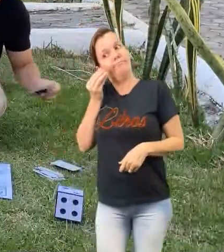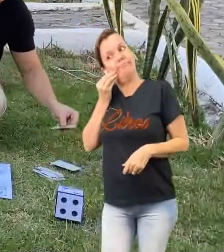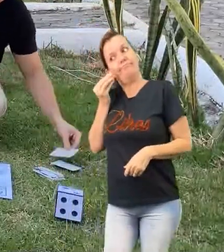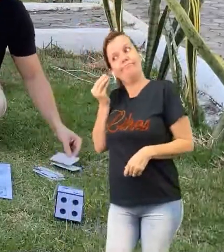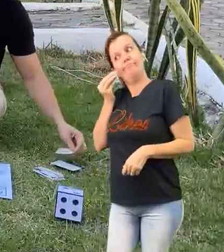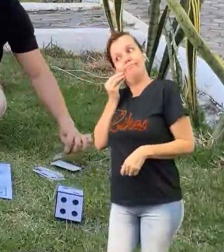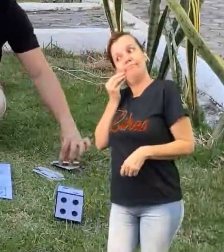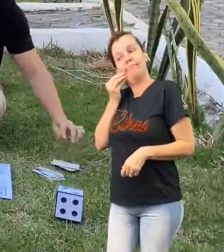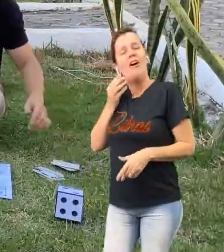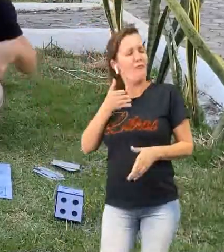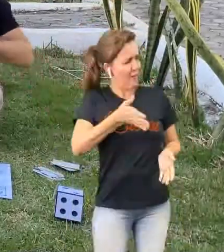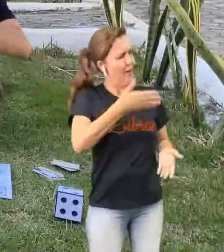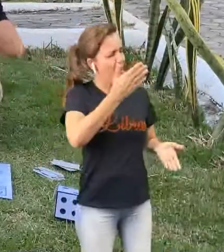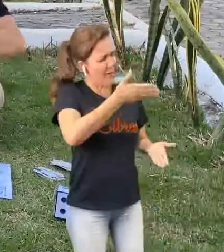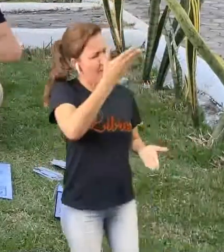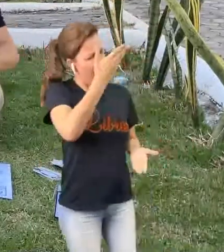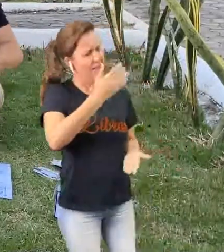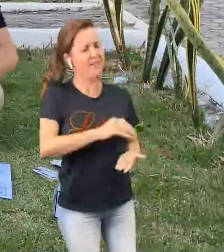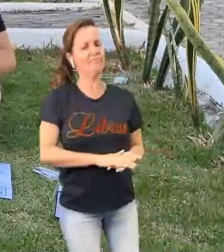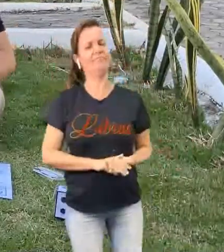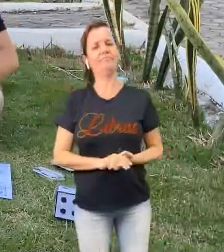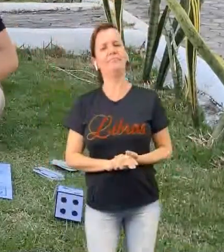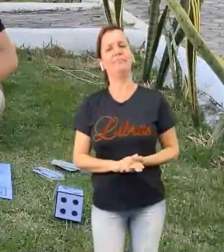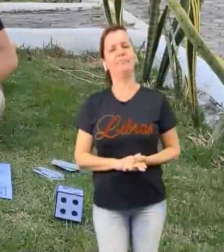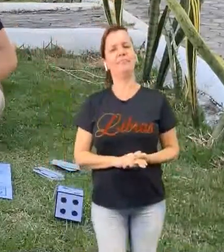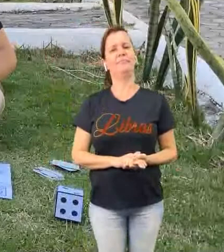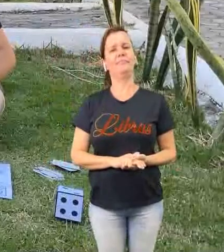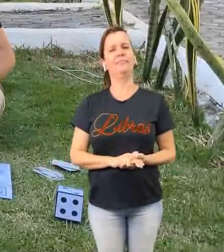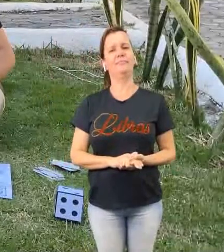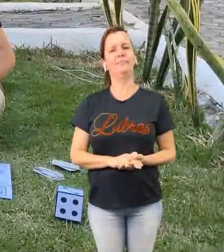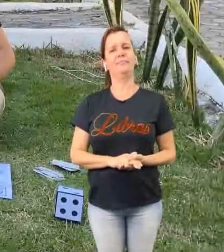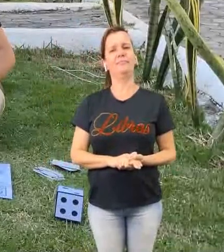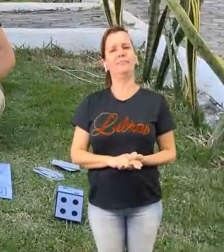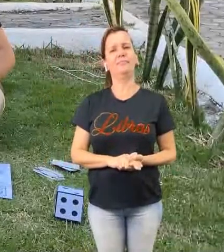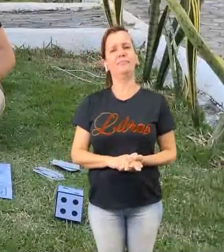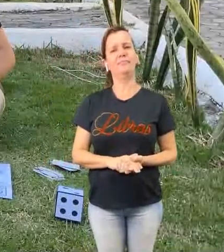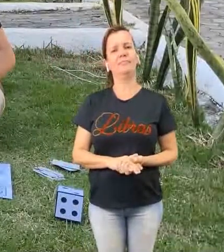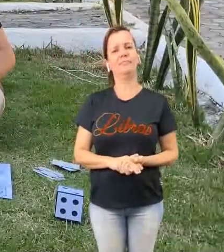vou tentar. Vai lá, vovô, vai lá, vai lá.